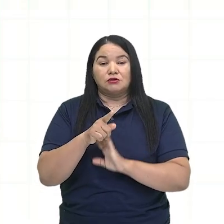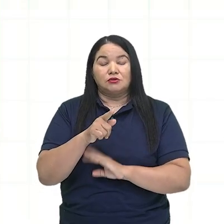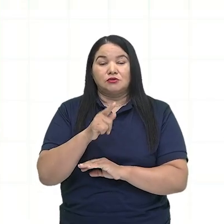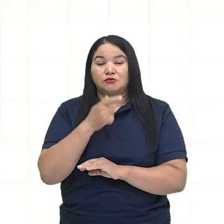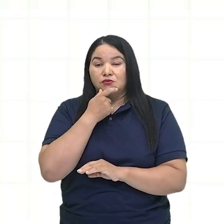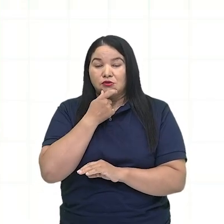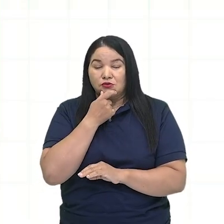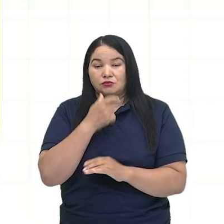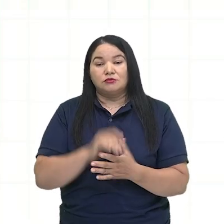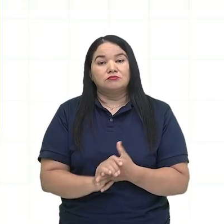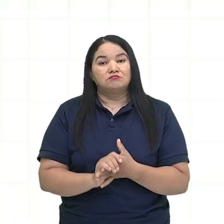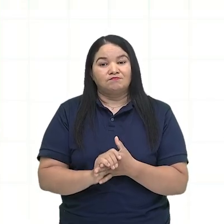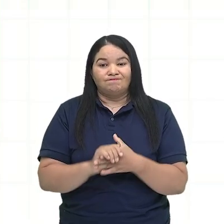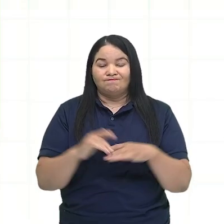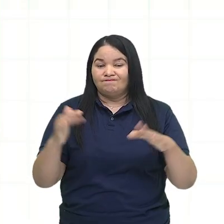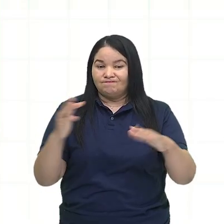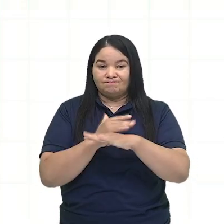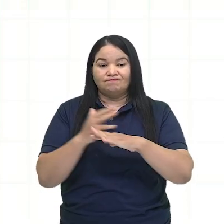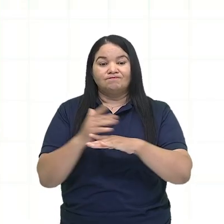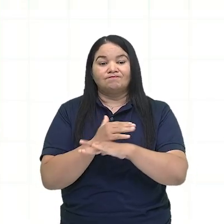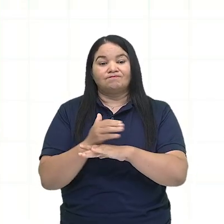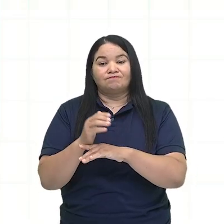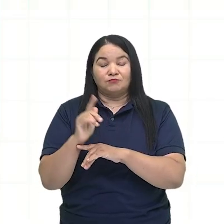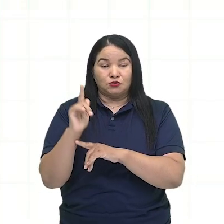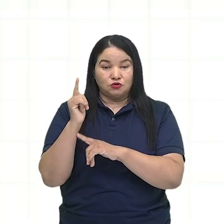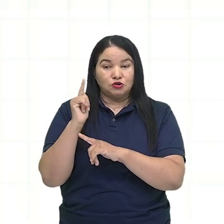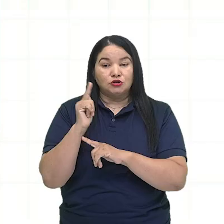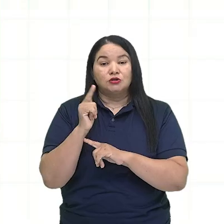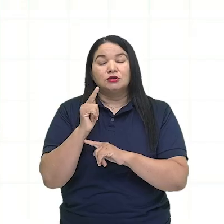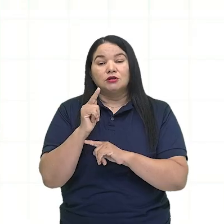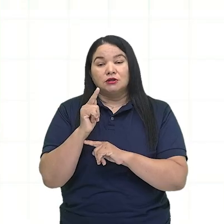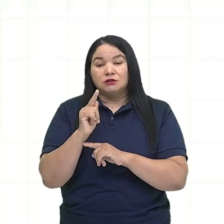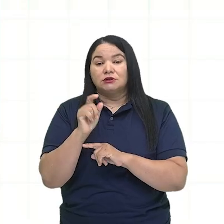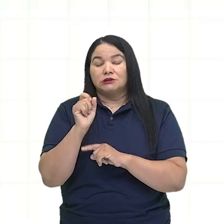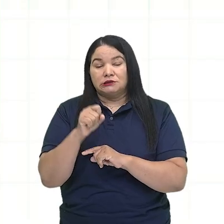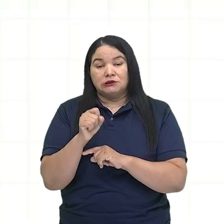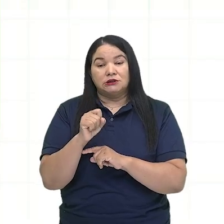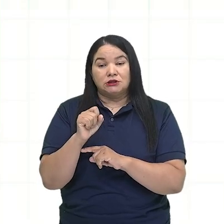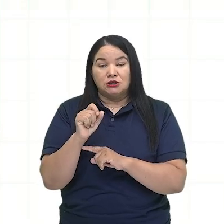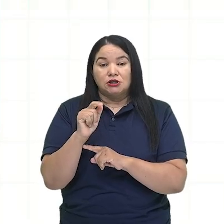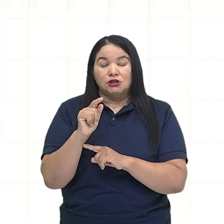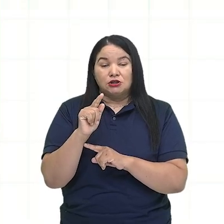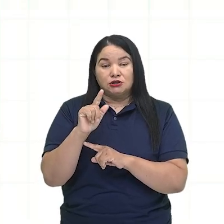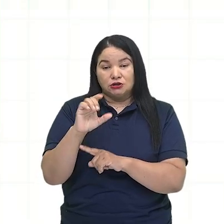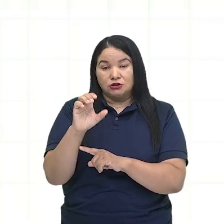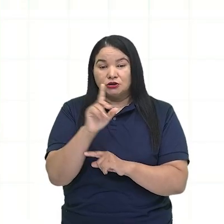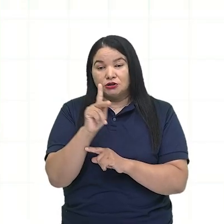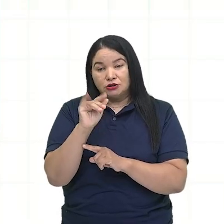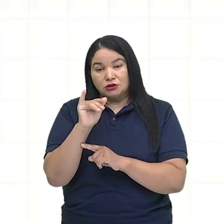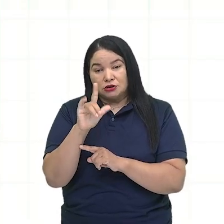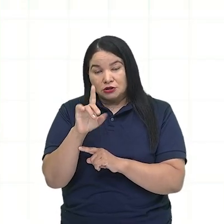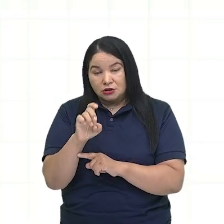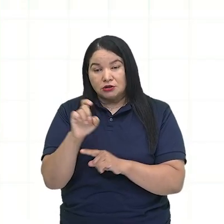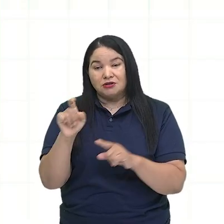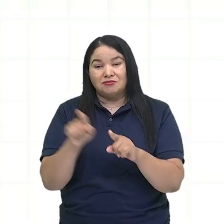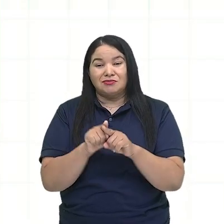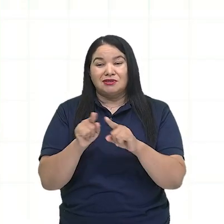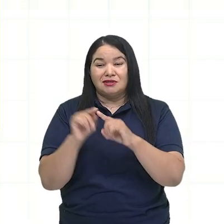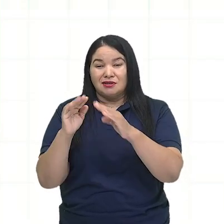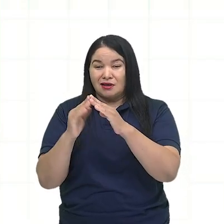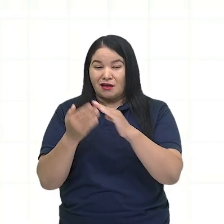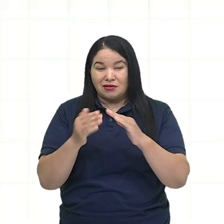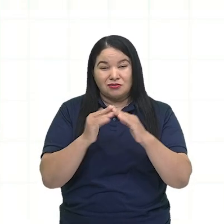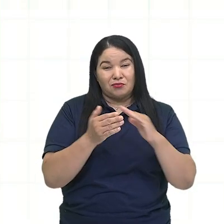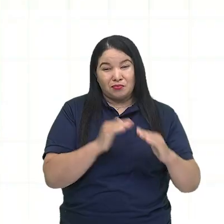ocorreu no Chile. Olha como ficou a nossa ilustração, as casas, a cidade aí, após esse